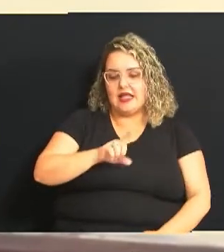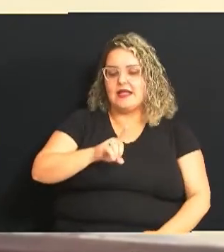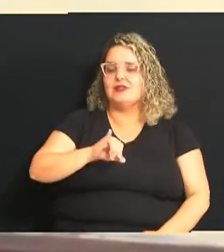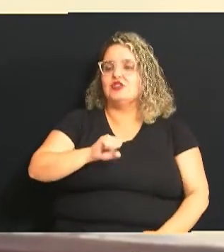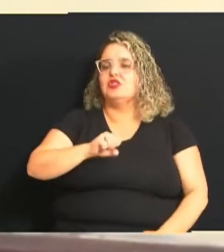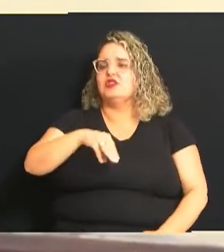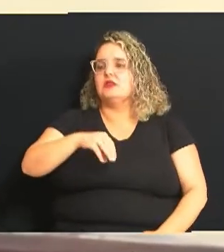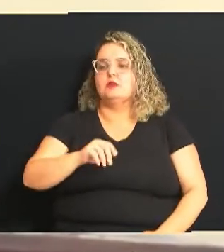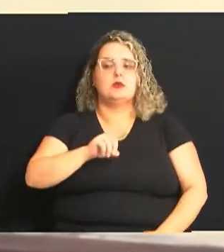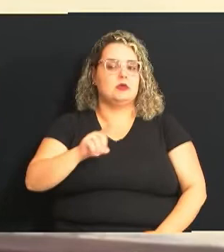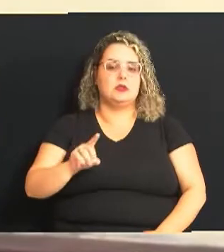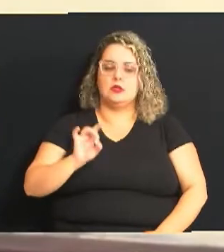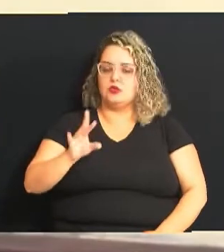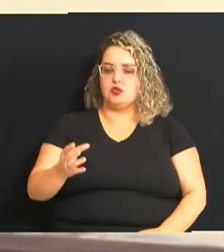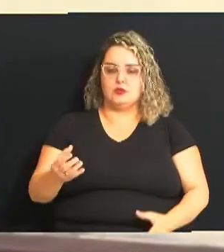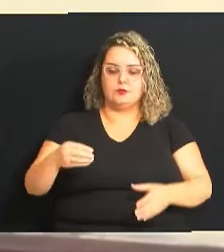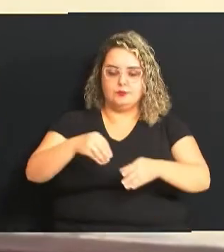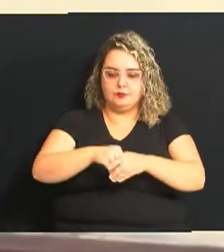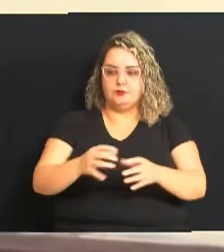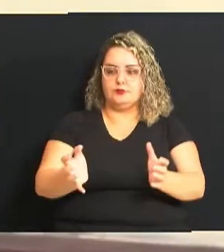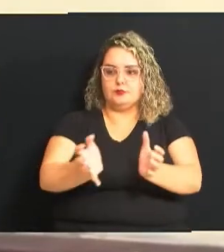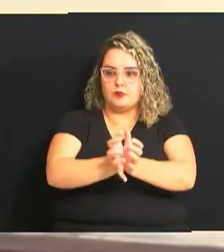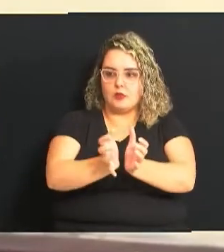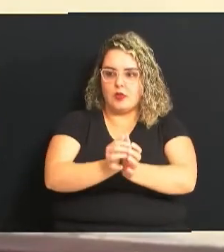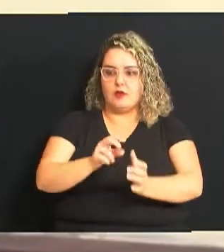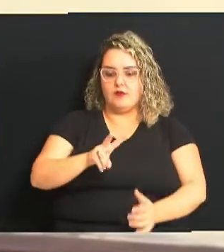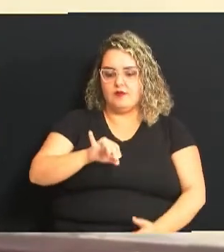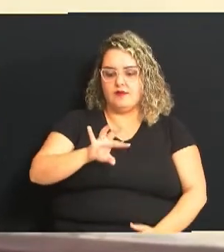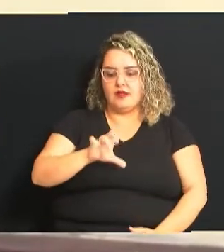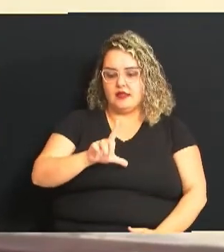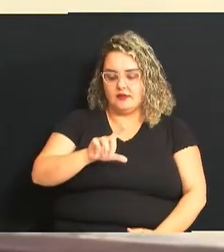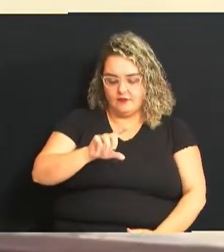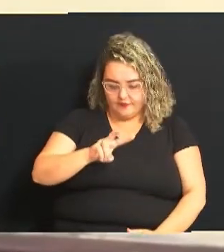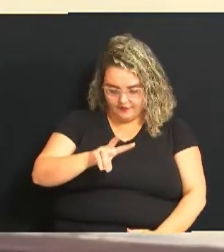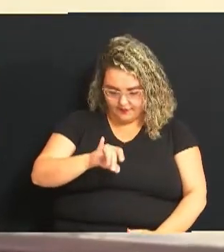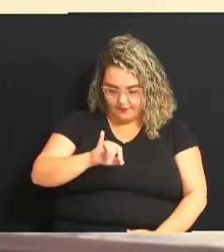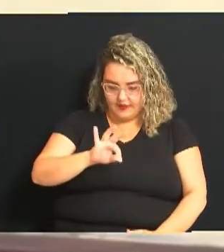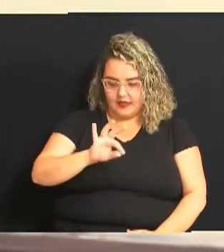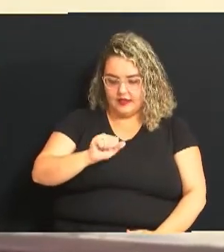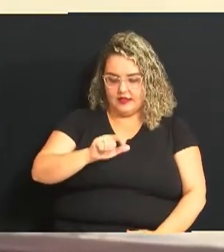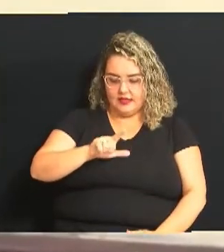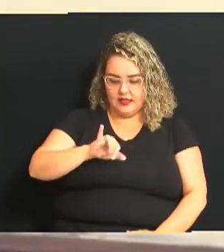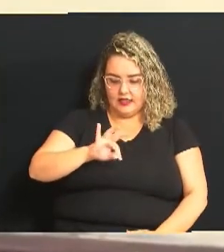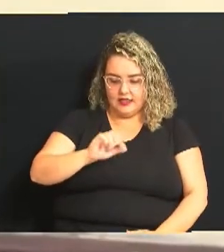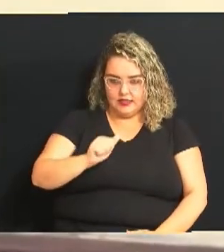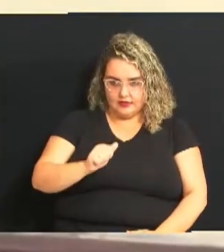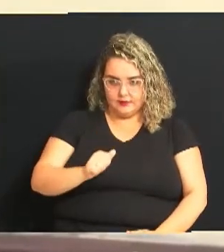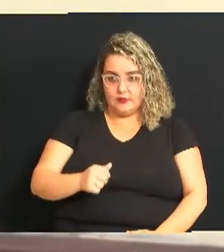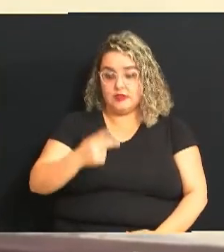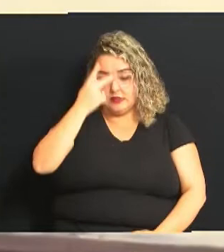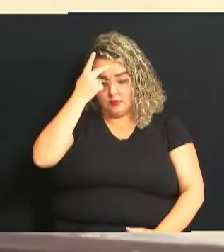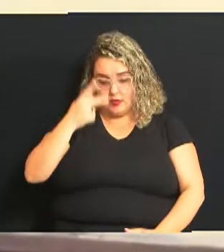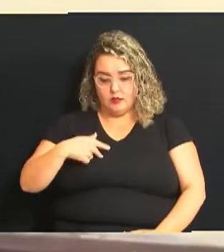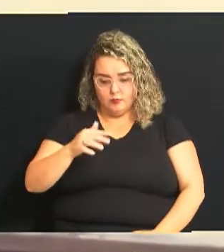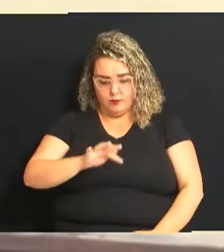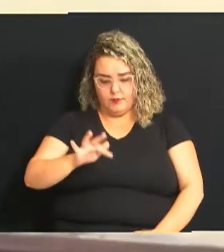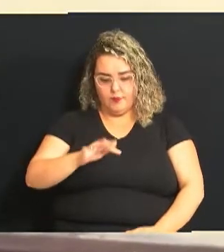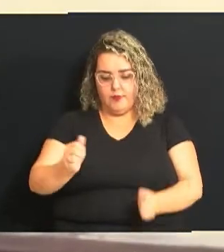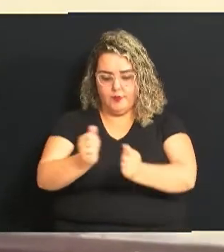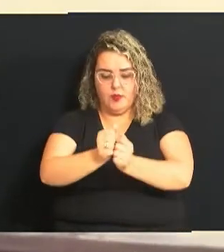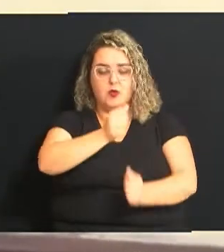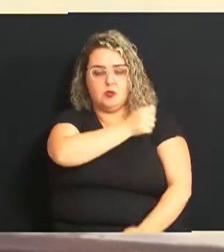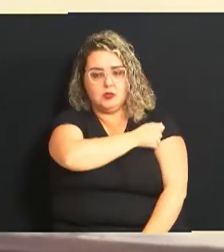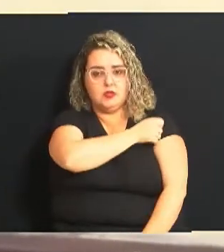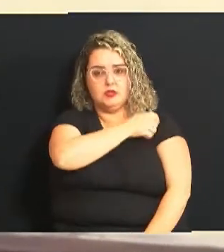só dentro dos seus grupos do Vitalitar, mas dentro da própria universidade com os seus alunos. Então,